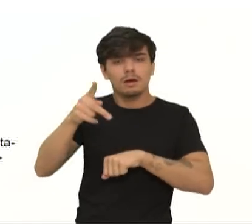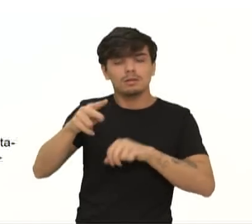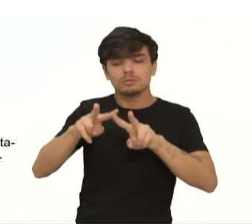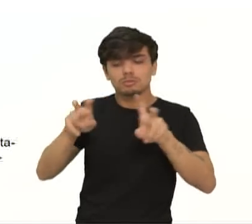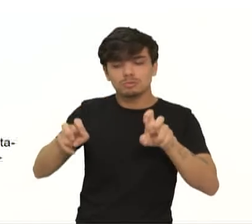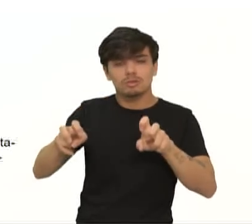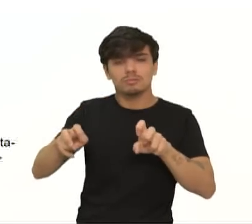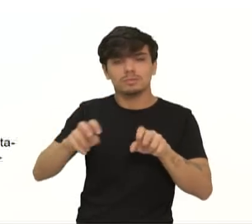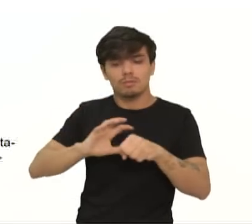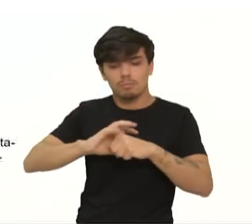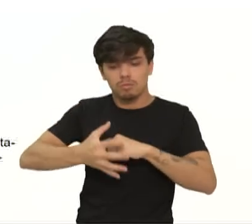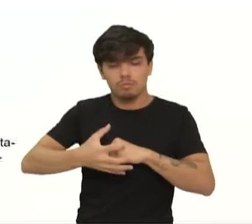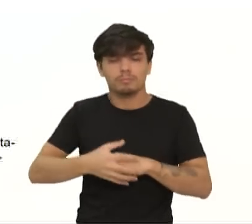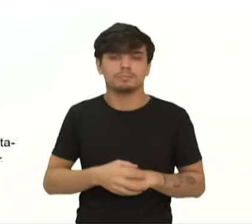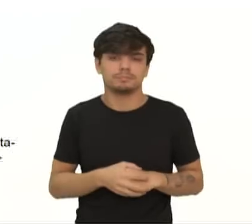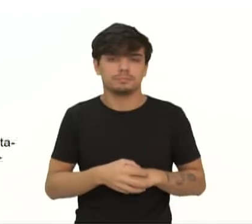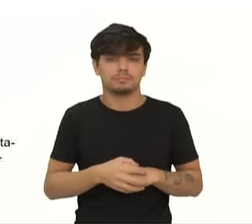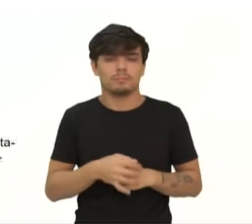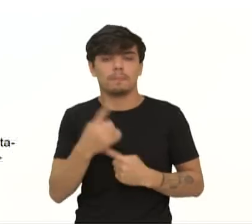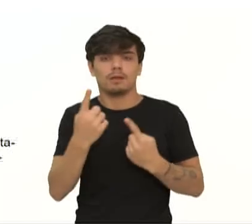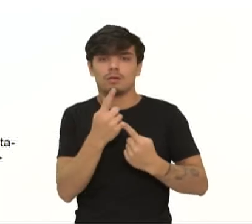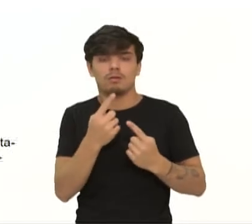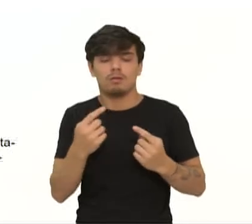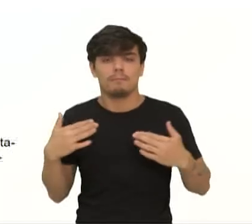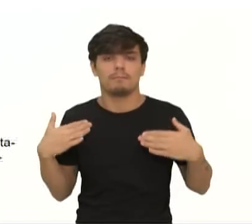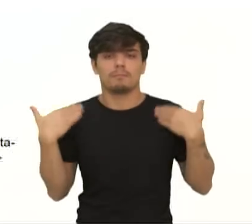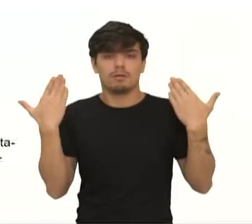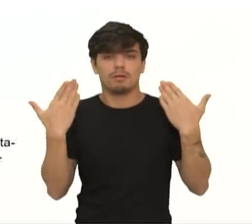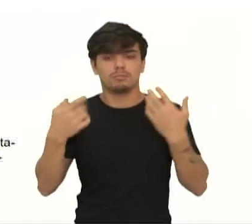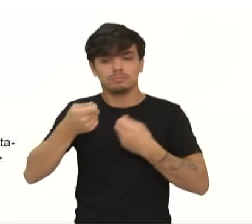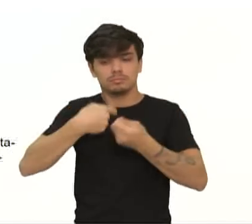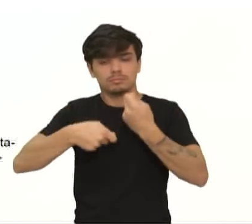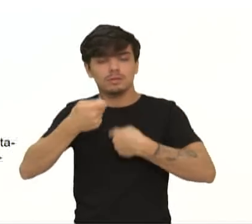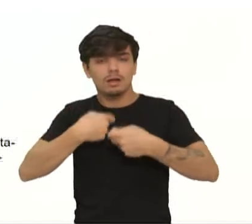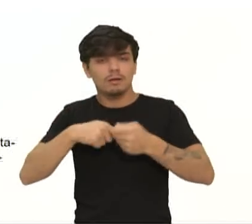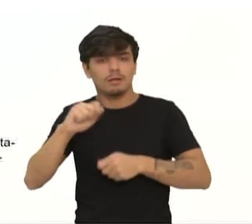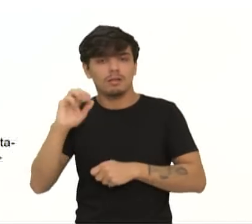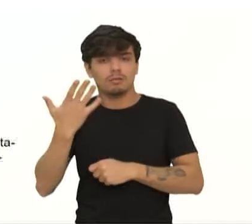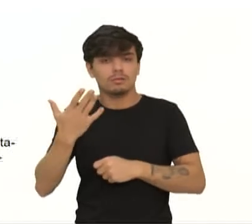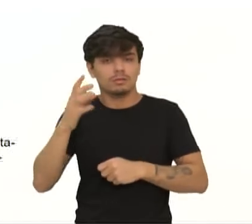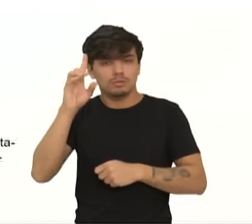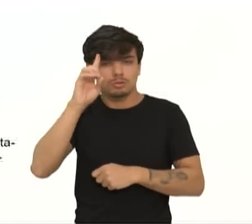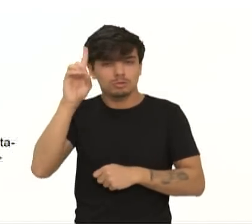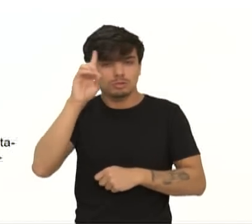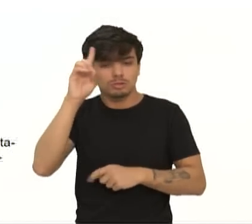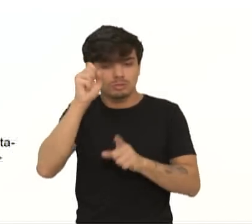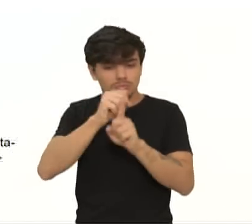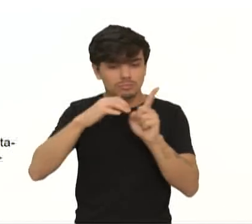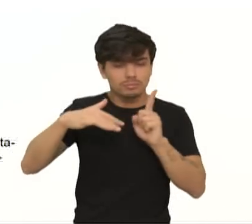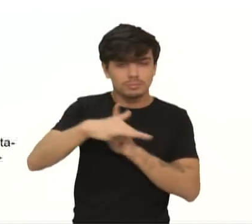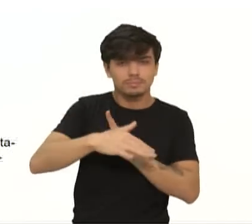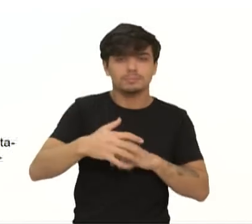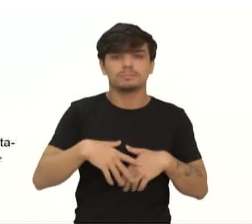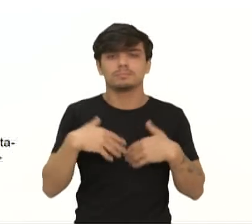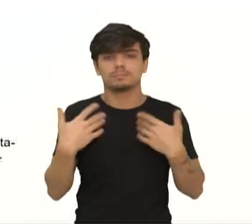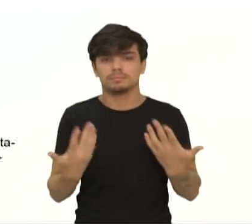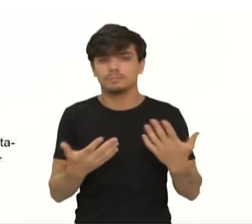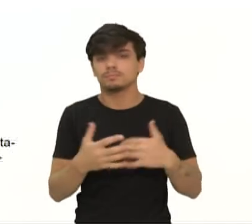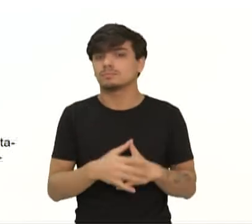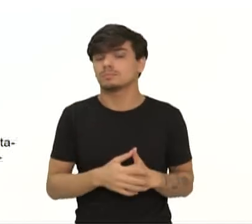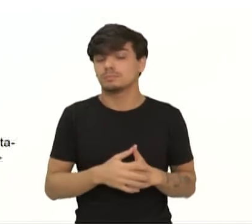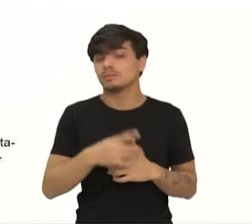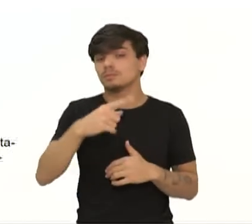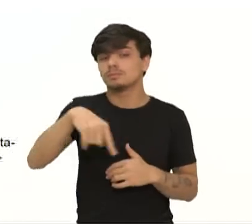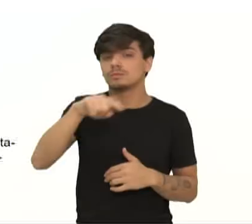pandemia. Quais impactos que a economia pode ter no cotidiano da nossa sociedade, de uma sociedade? Então,